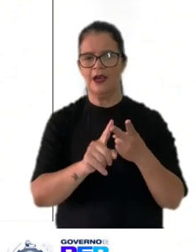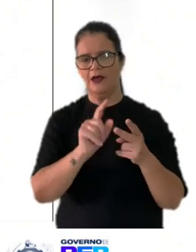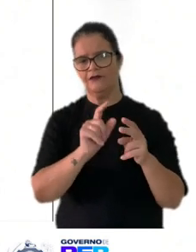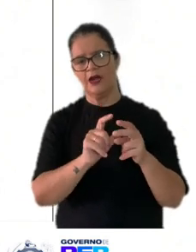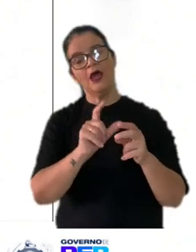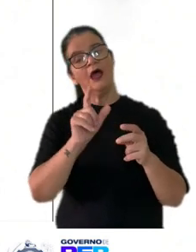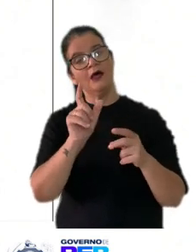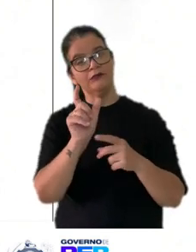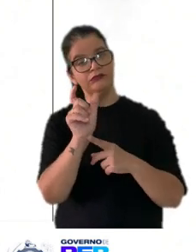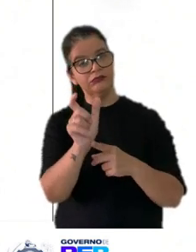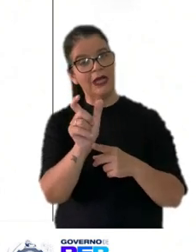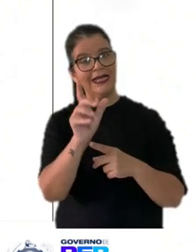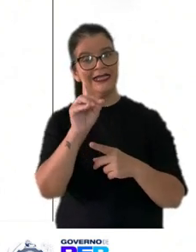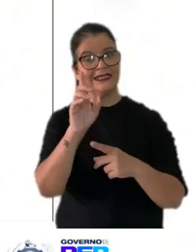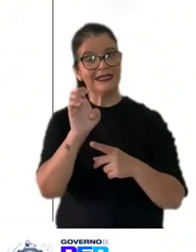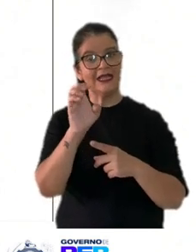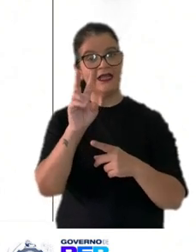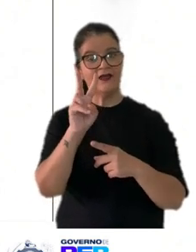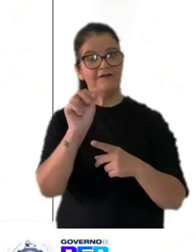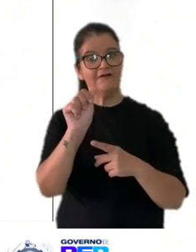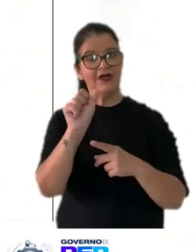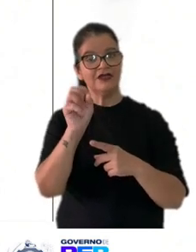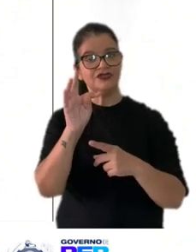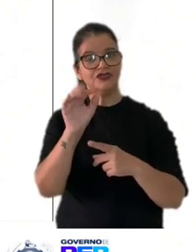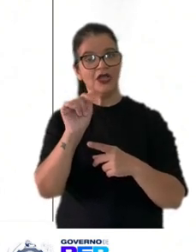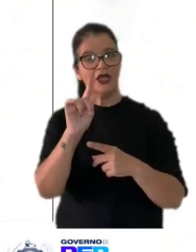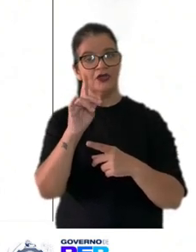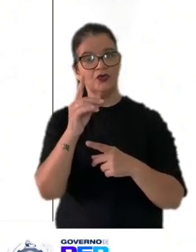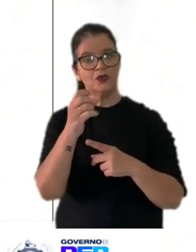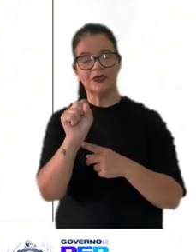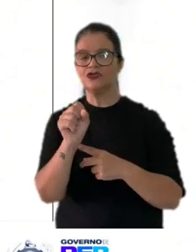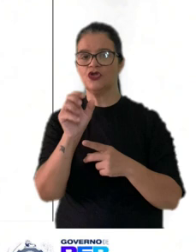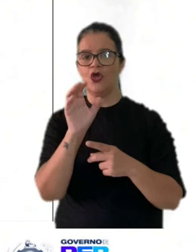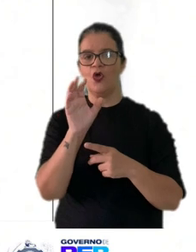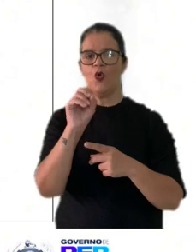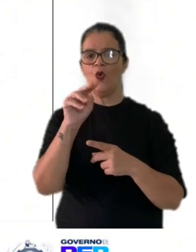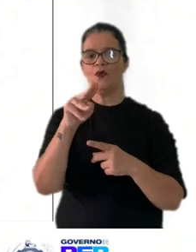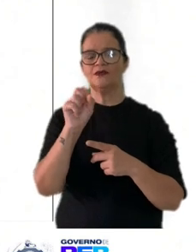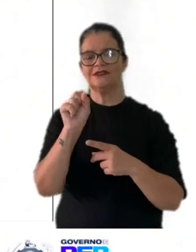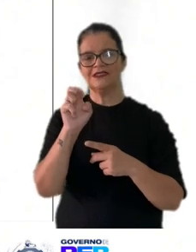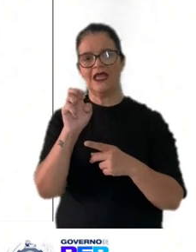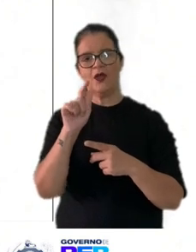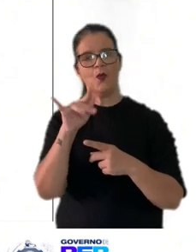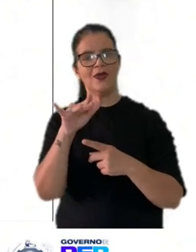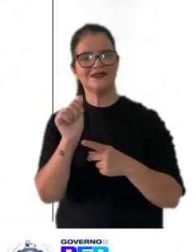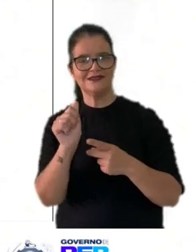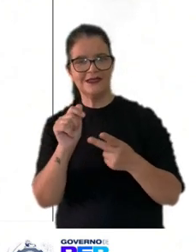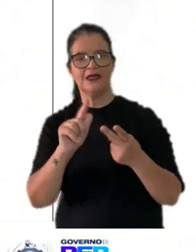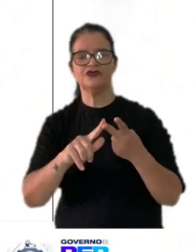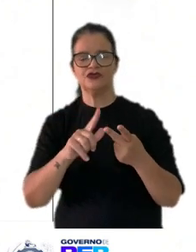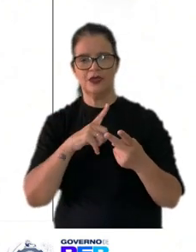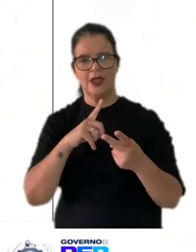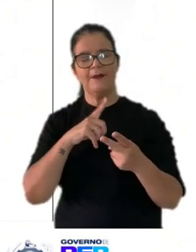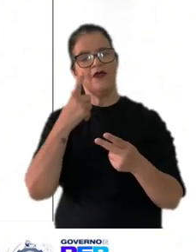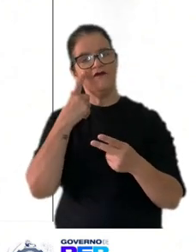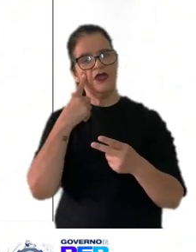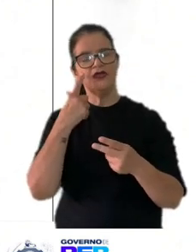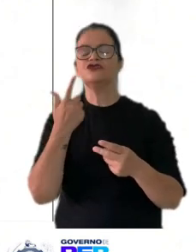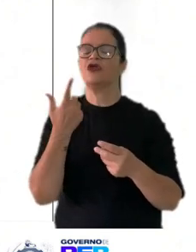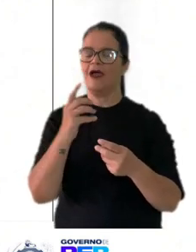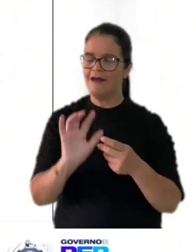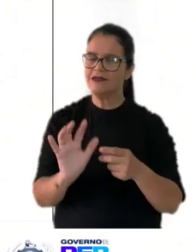devastadoras consequências consequências devastadoras então todos esses desastres podem ter consequências